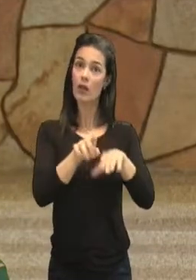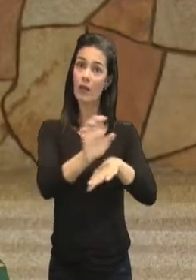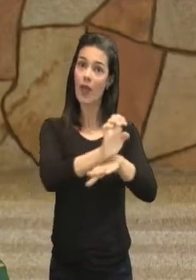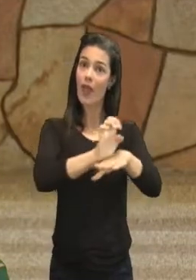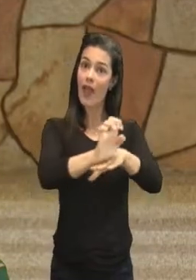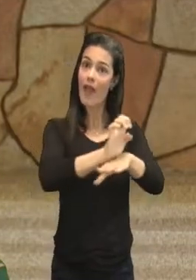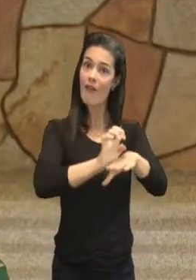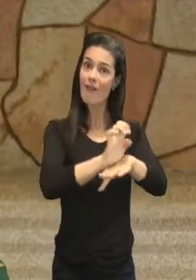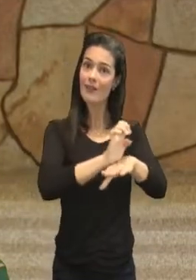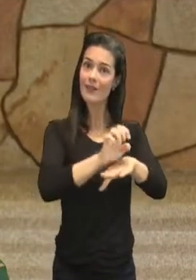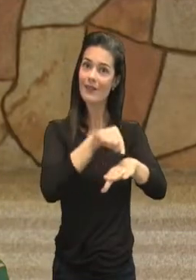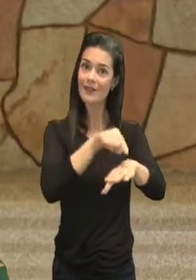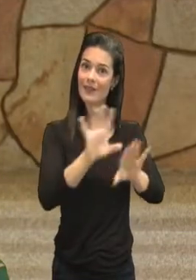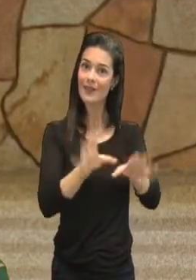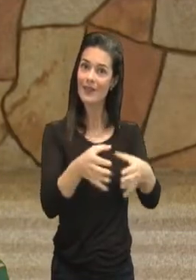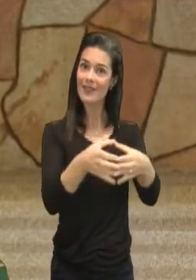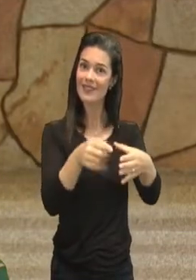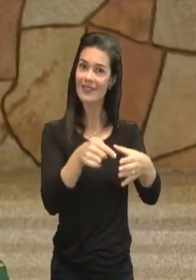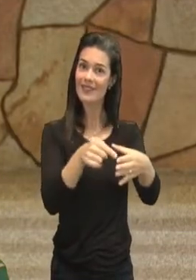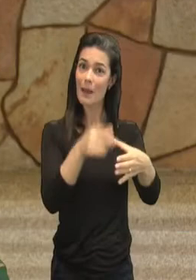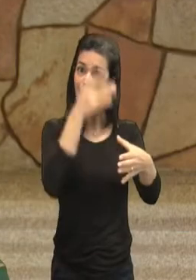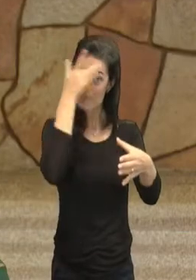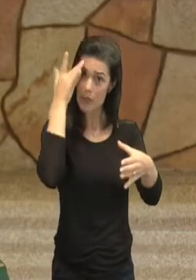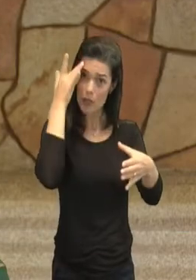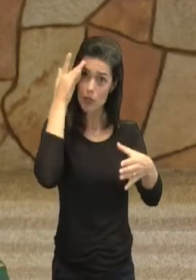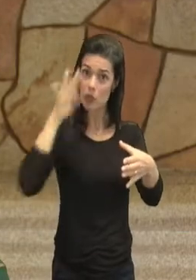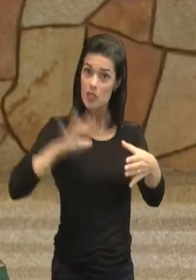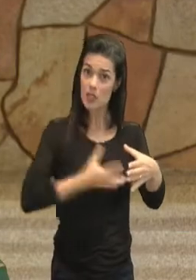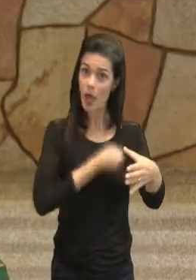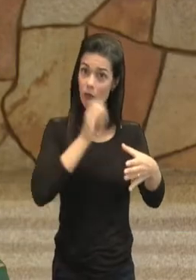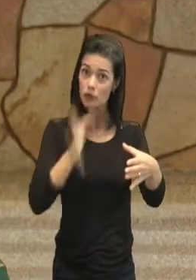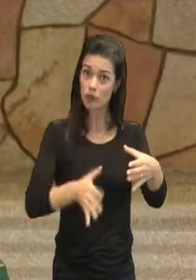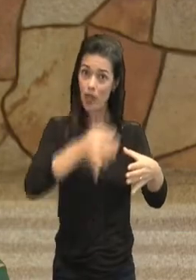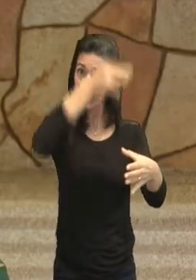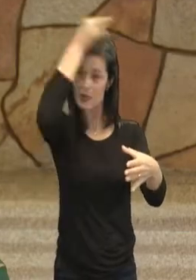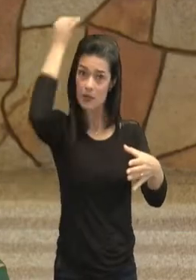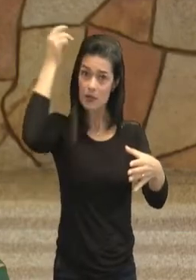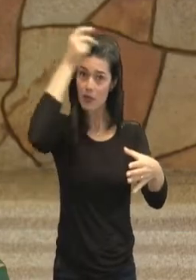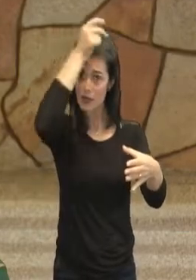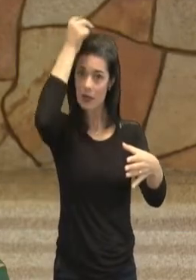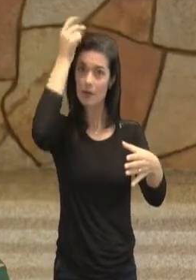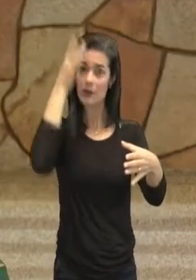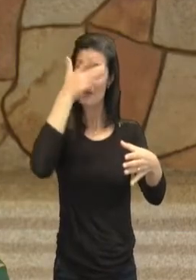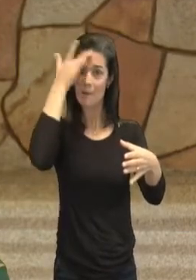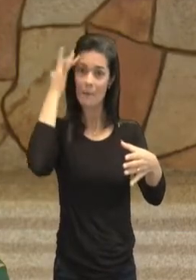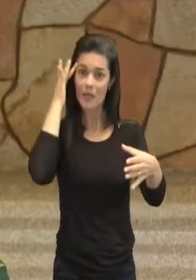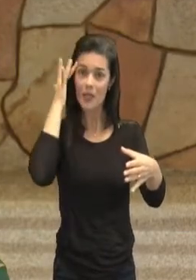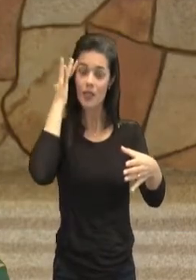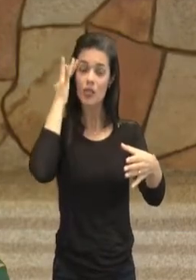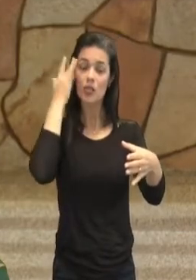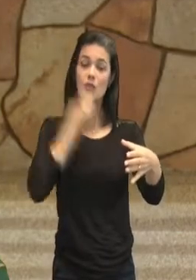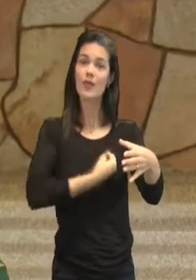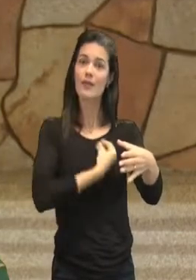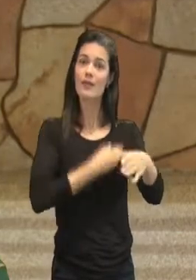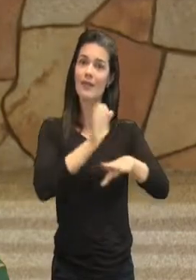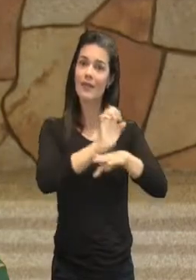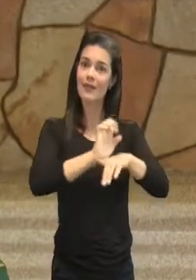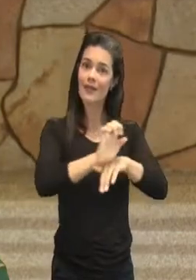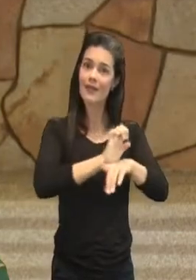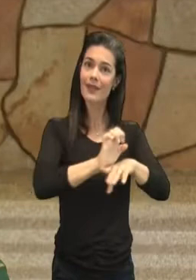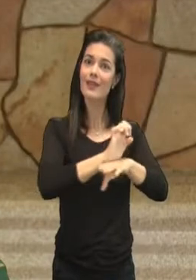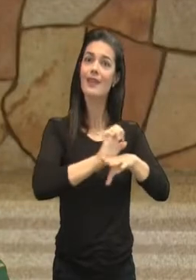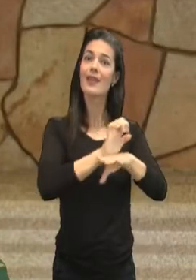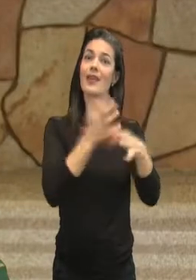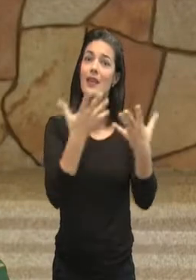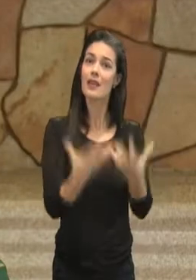meio dessa carta. Os santos, aqueles que viviam em Éfeso, aqueles que se converteram ao